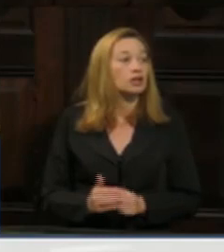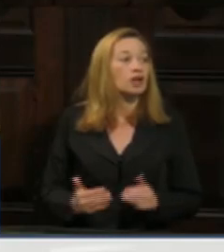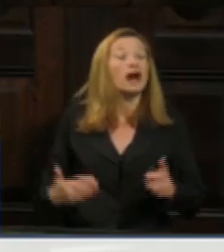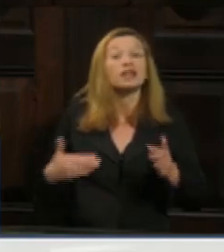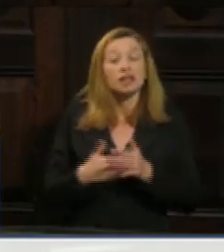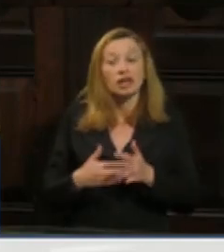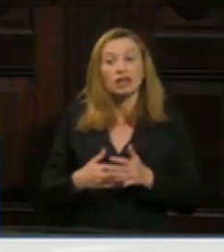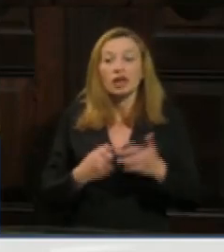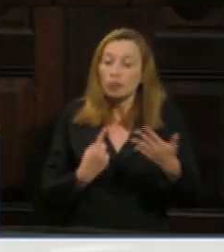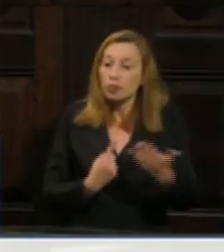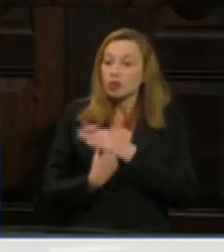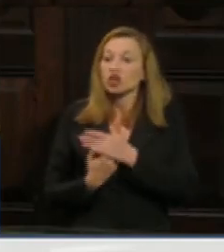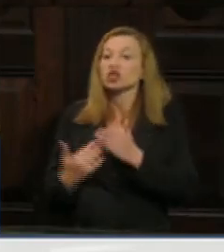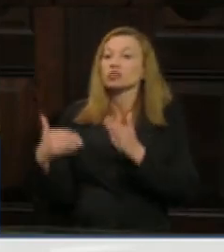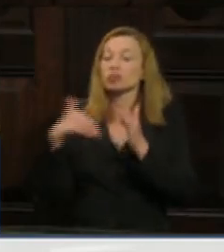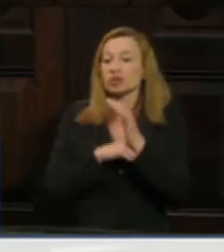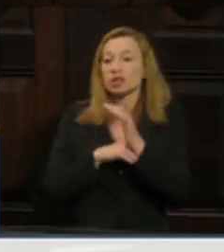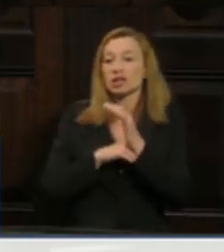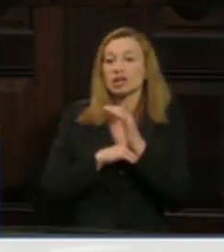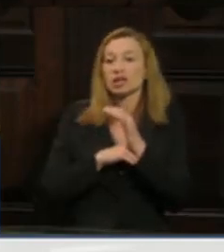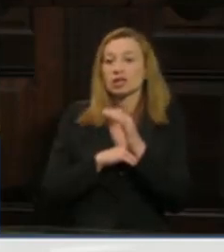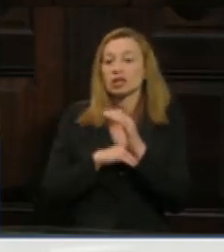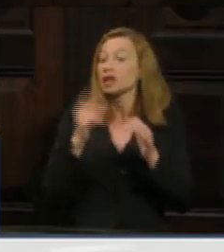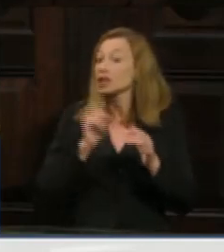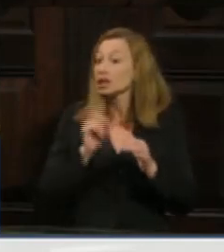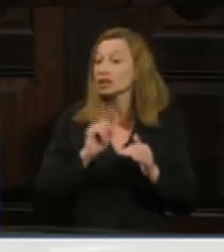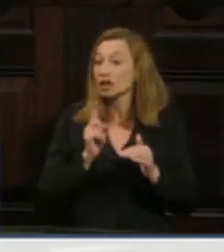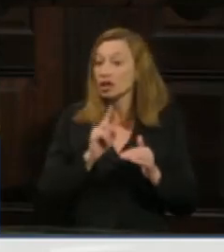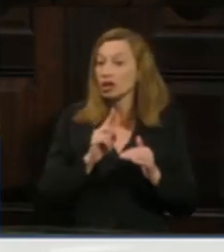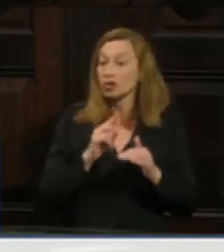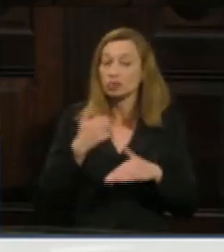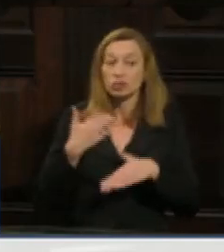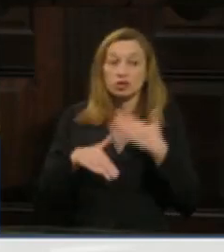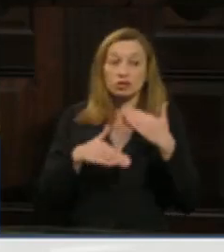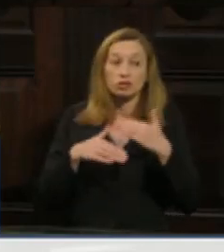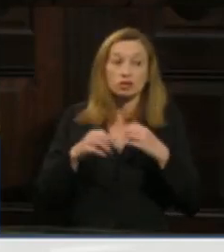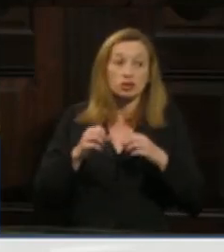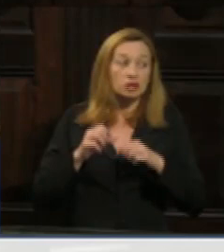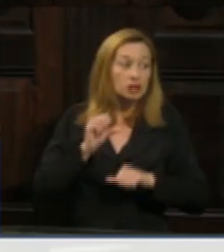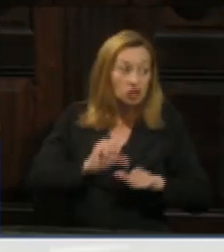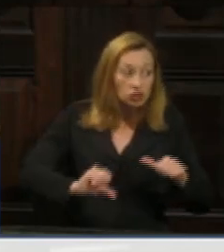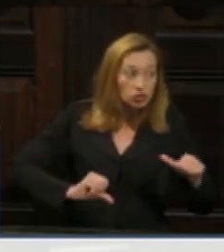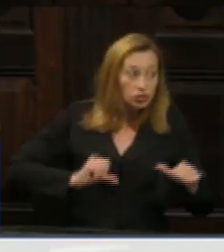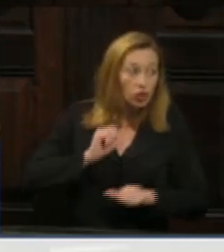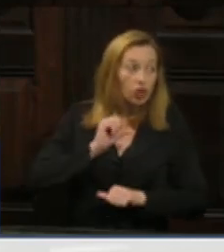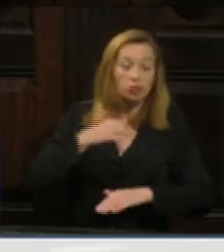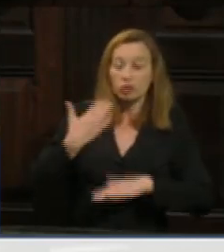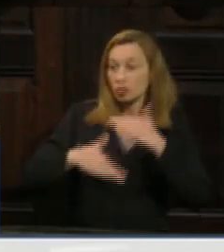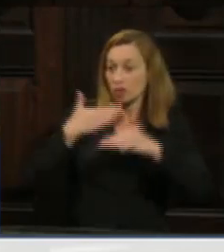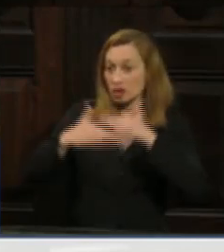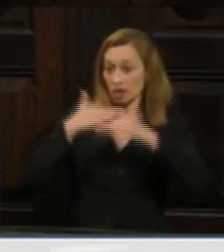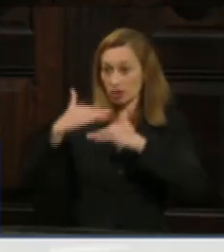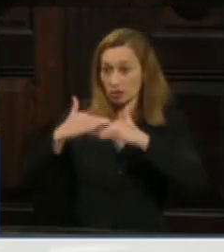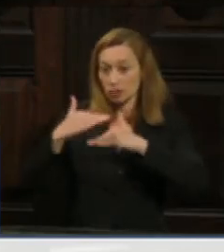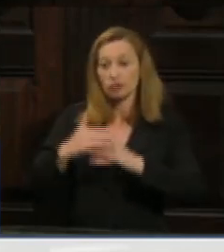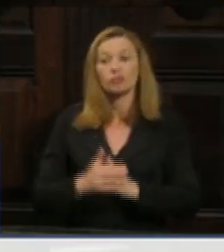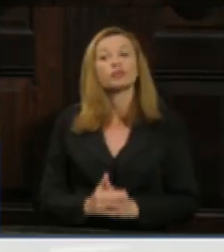mas a preservação da privacidade das pessoas é um direito humano.